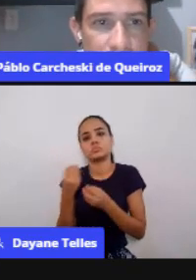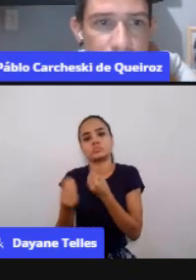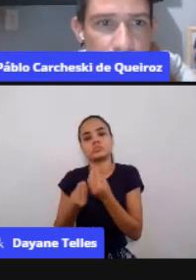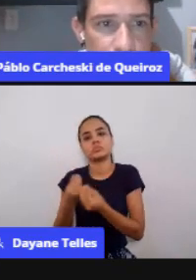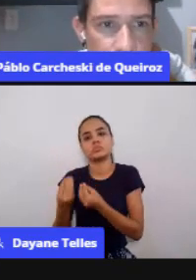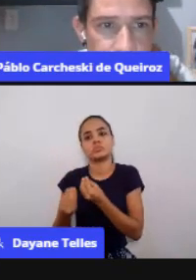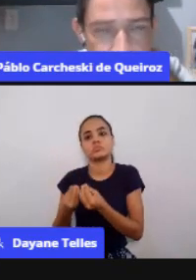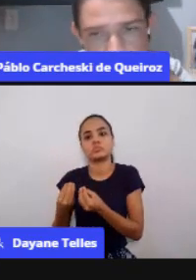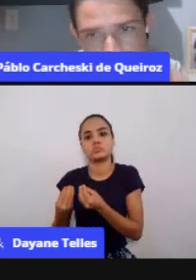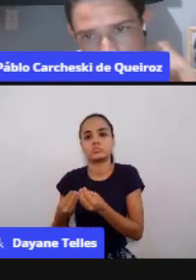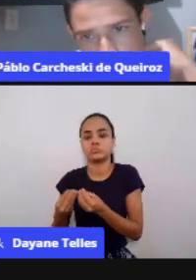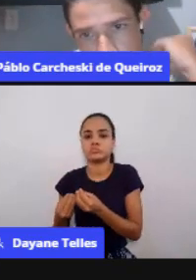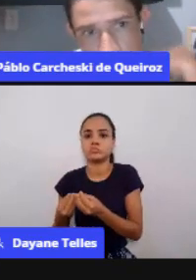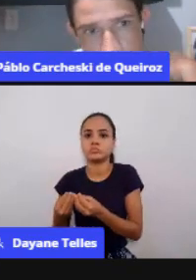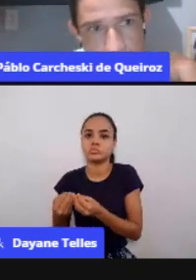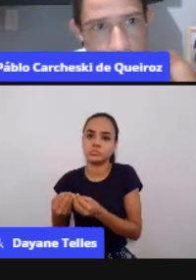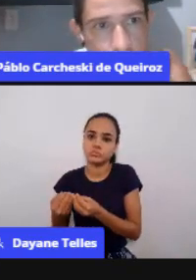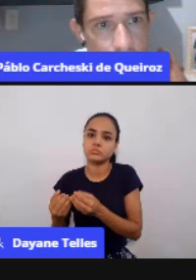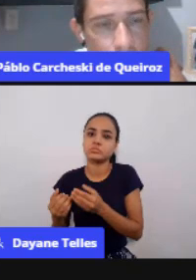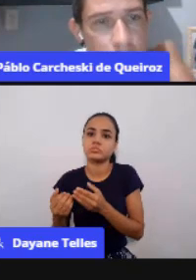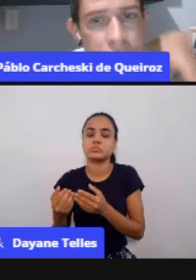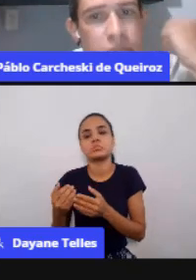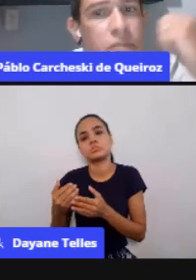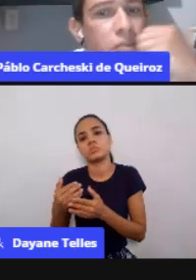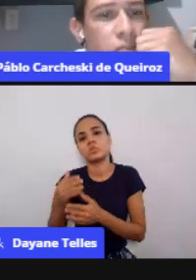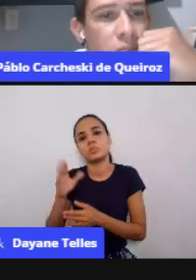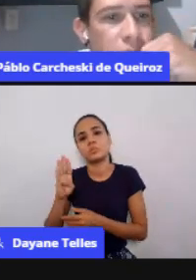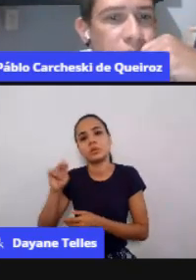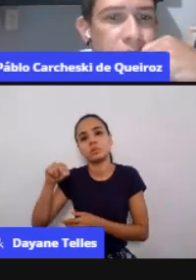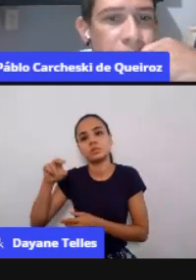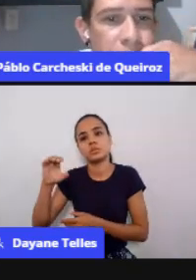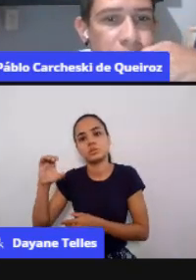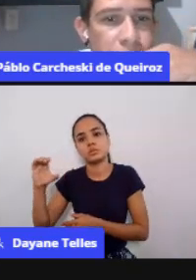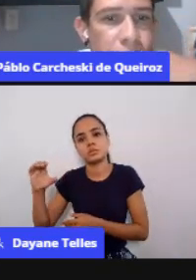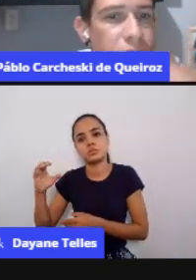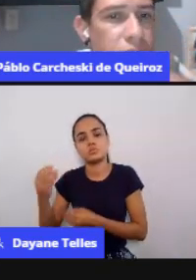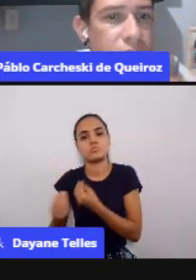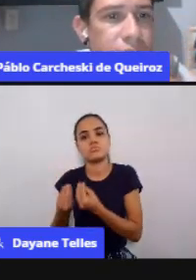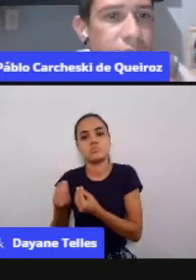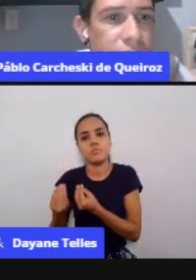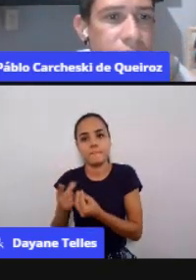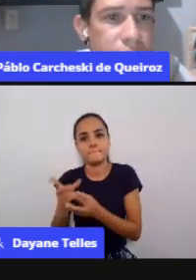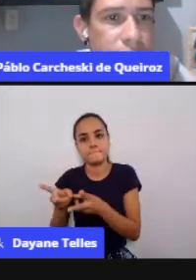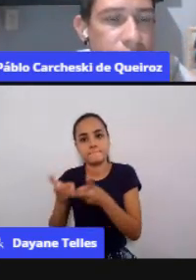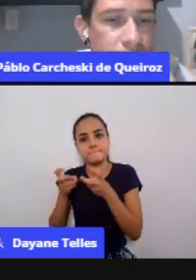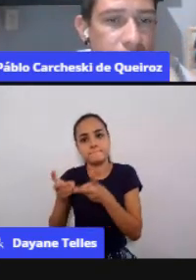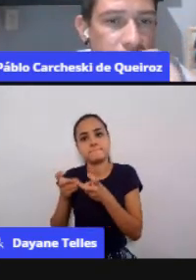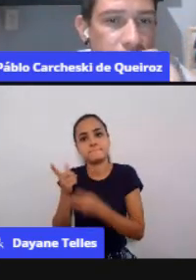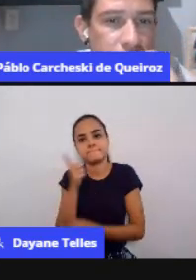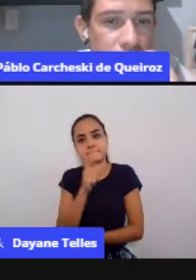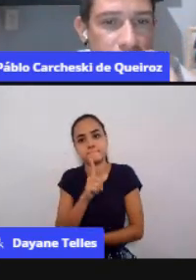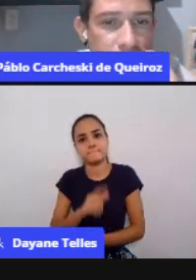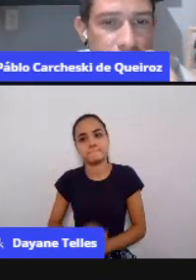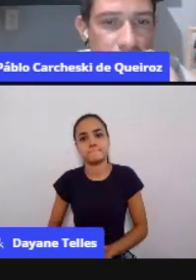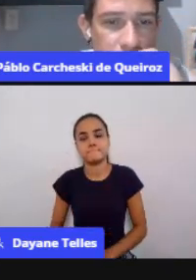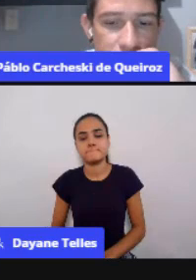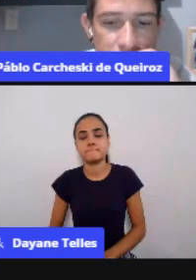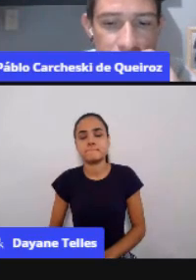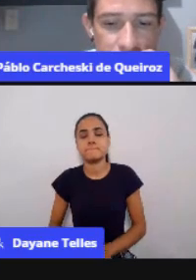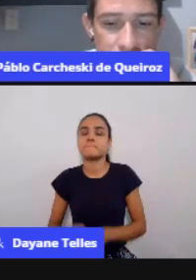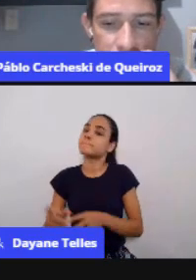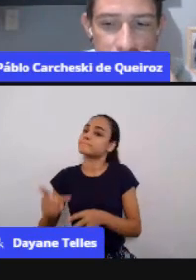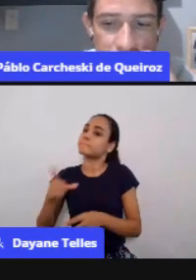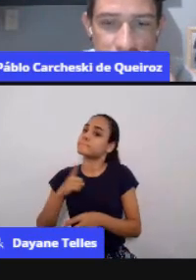Próximo slide, por favor. Pablo, e interessante te ouvir falar que em relação aos blocos retangulares